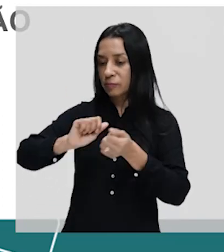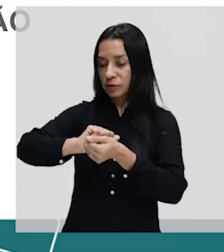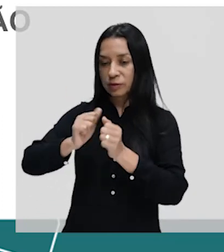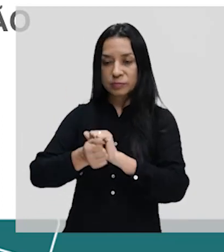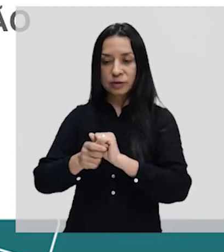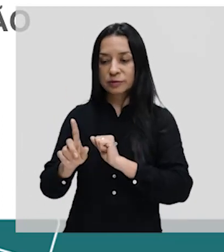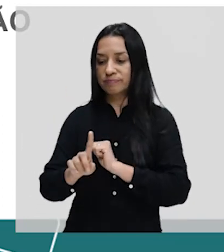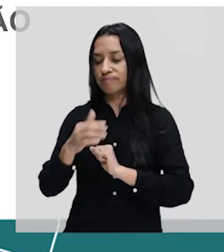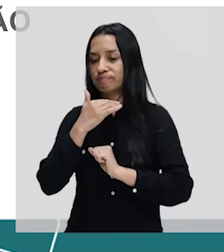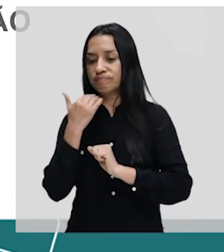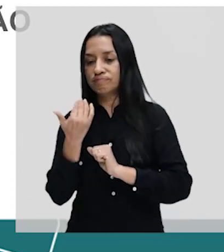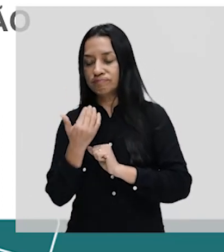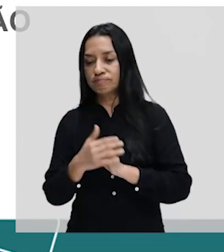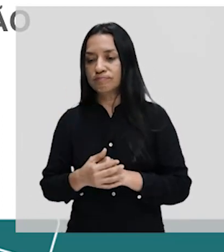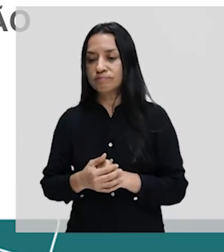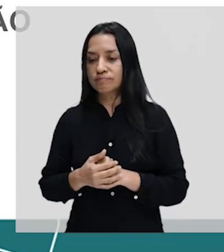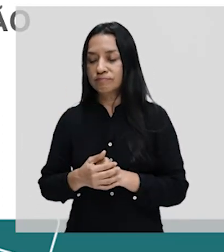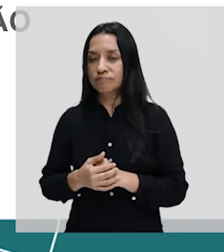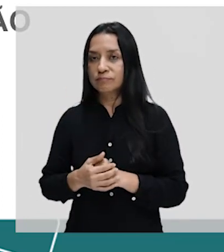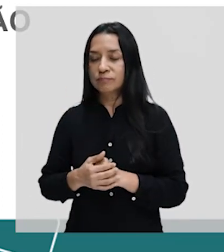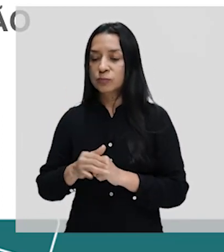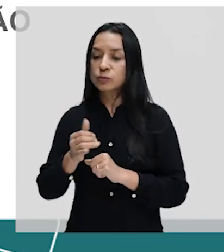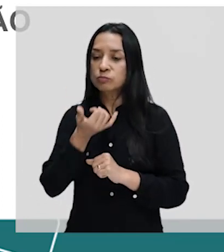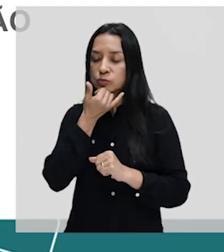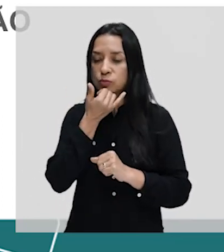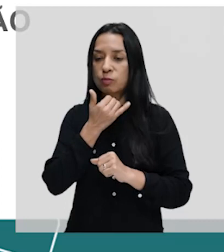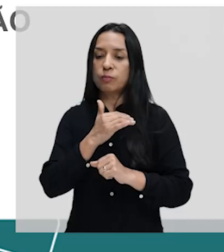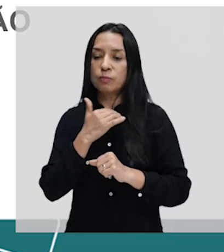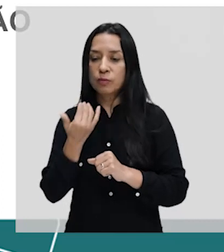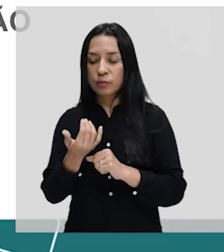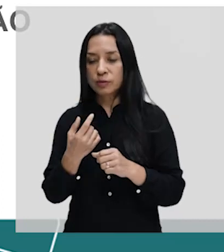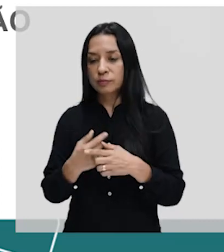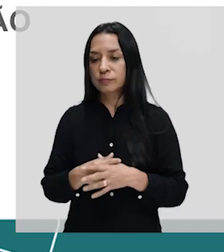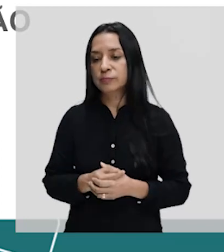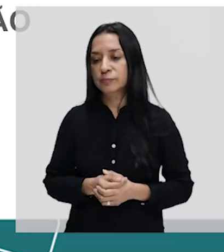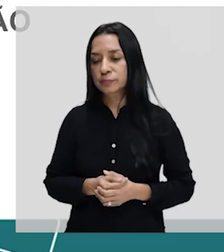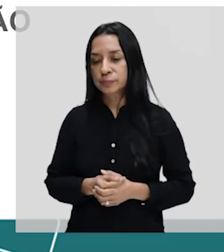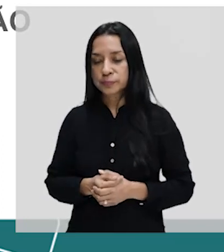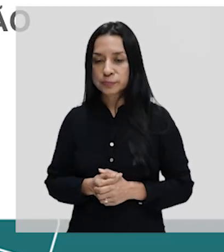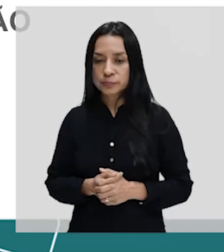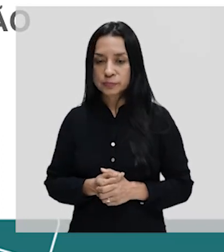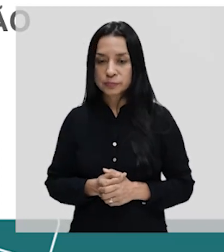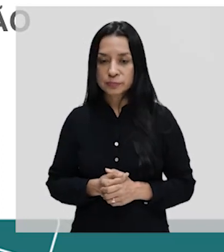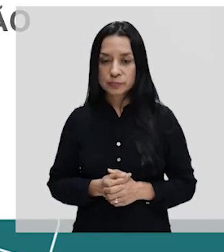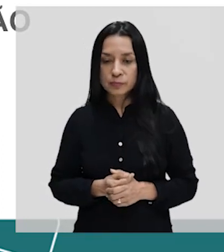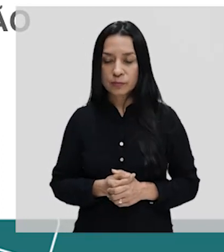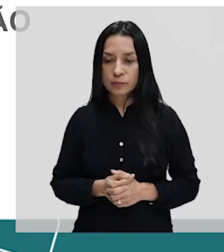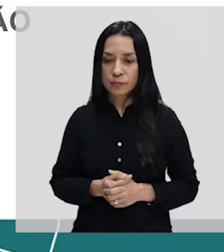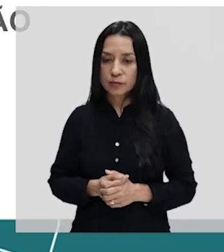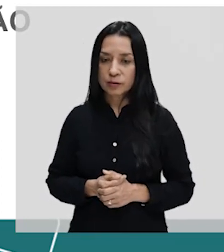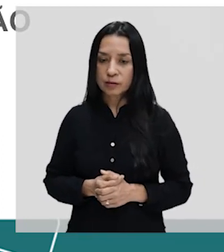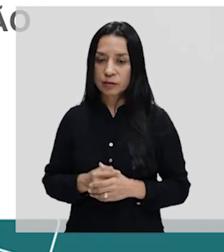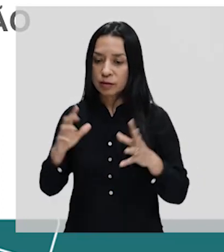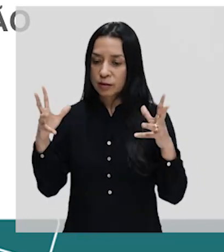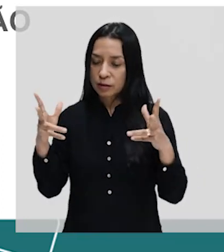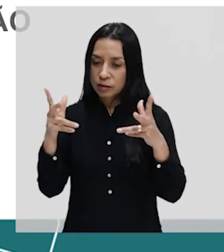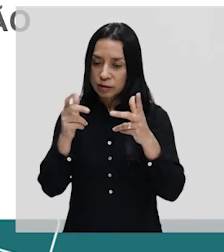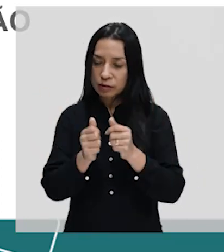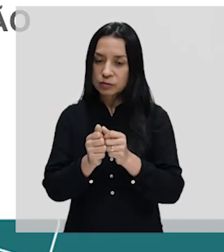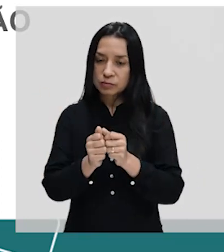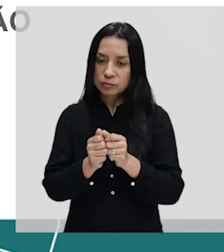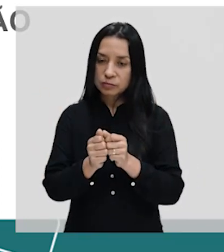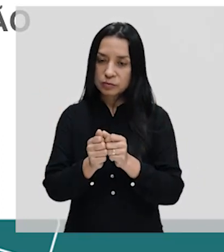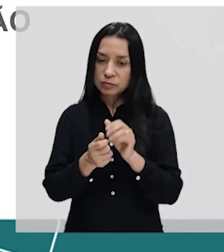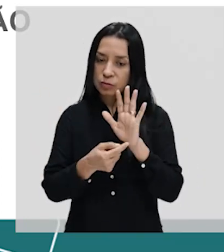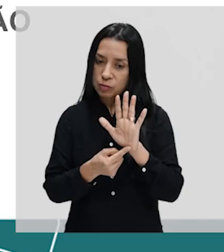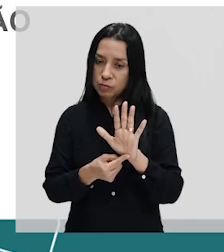descendentes que estarão adaptados, porque eles têm uma característica adaptativa, tá? E aí, resumindo, pessoal, eu